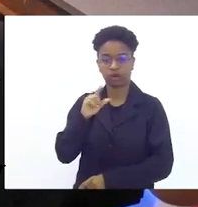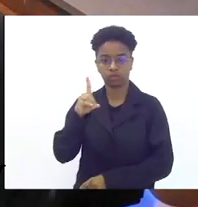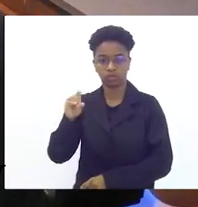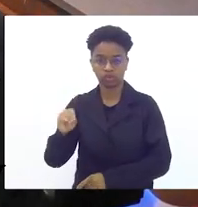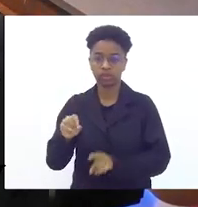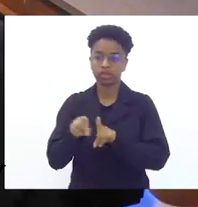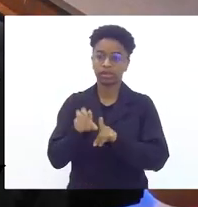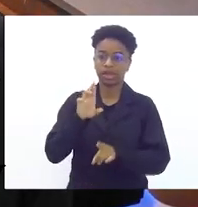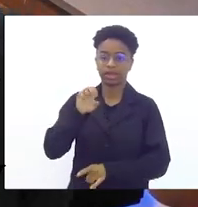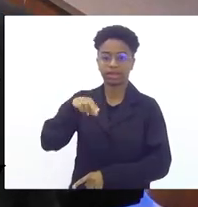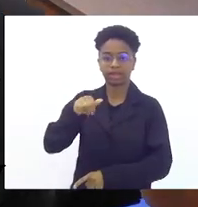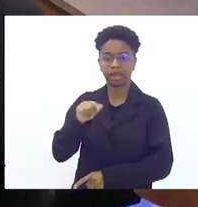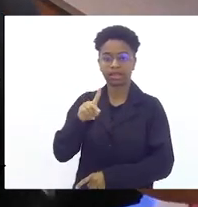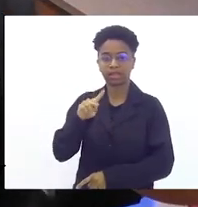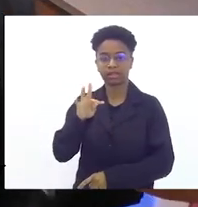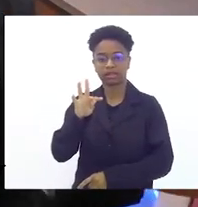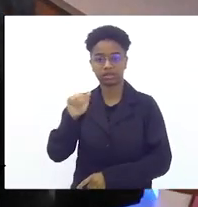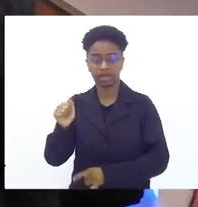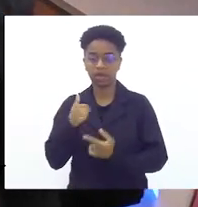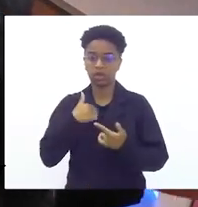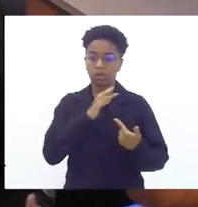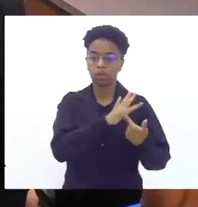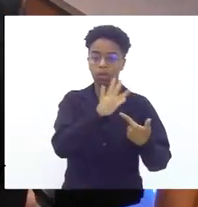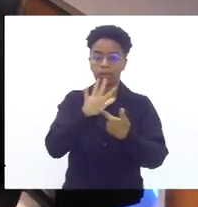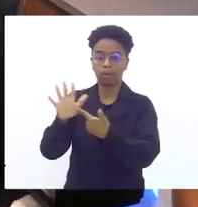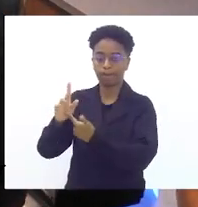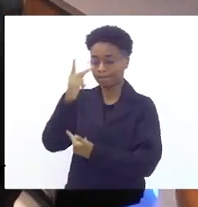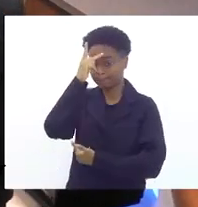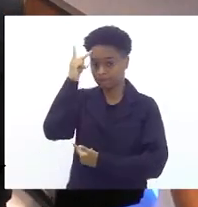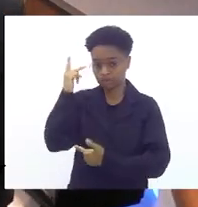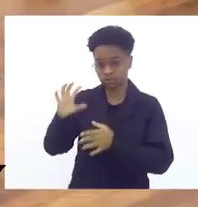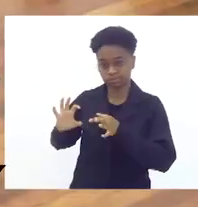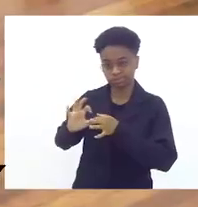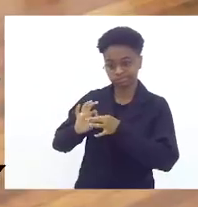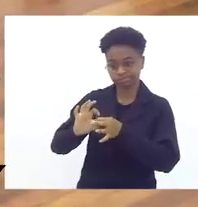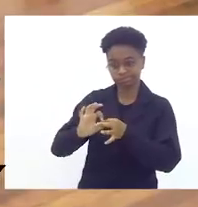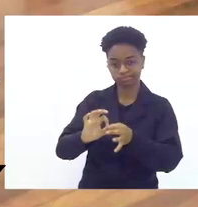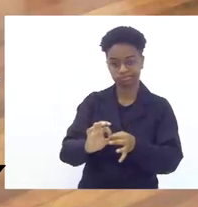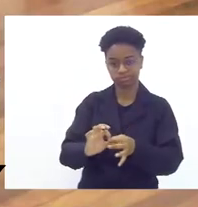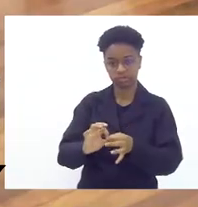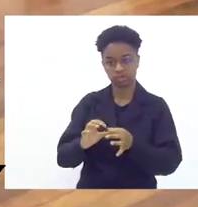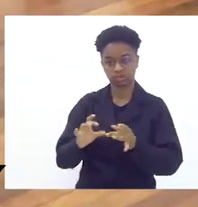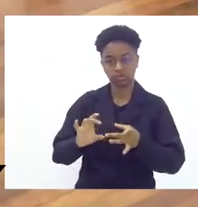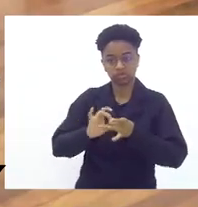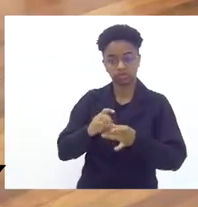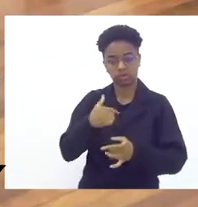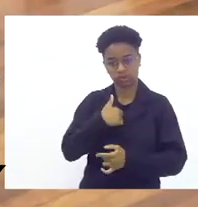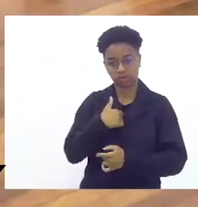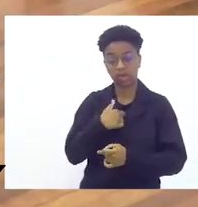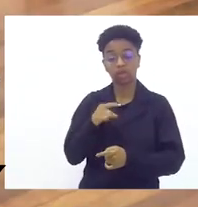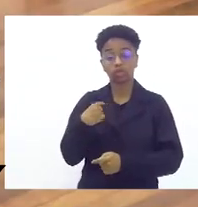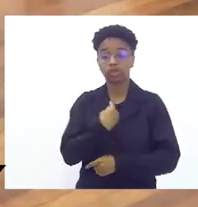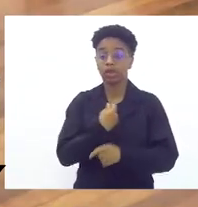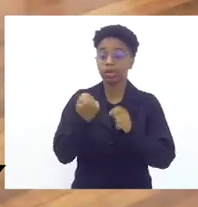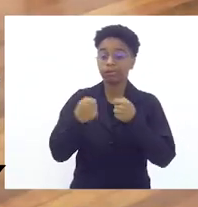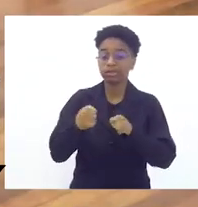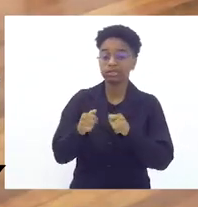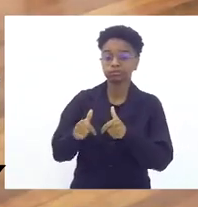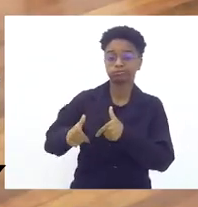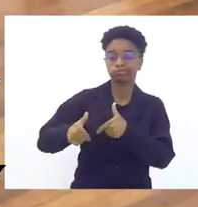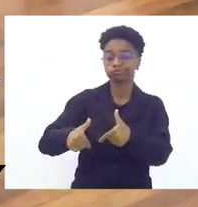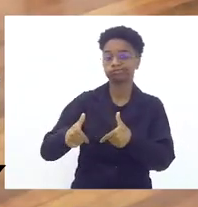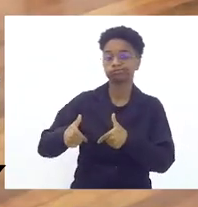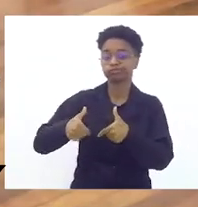o Renato eu tô falando das pessoas aqui que são mais ligada a mim enquanto nós precisamos ir para a sociedade